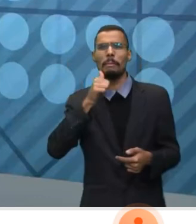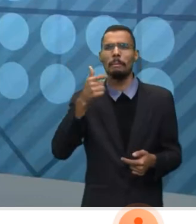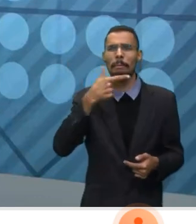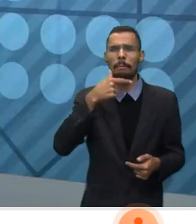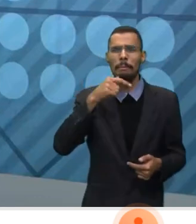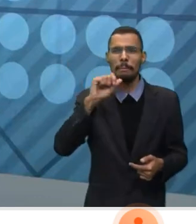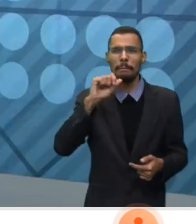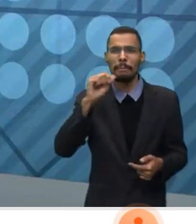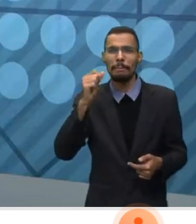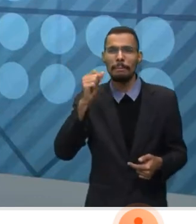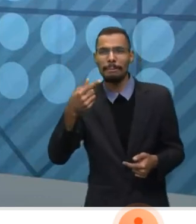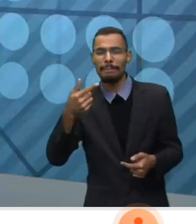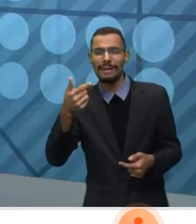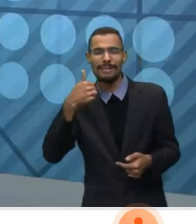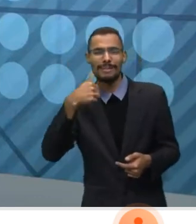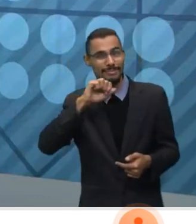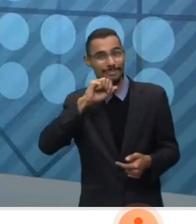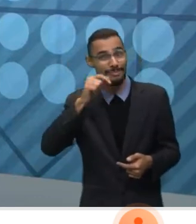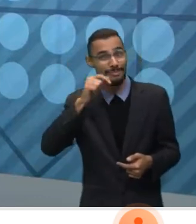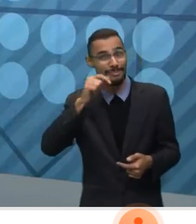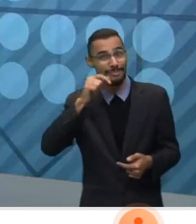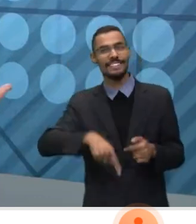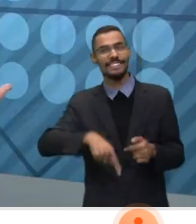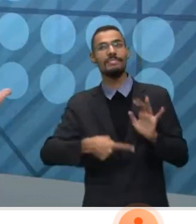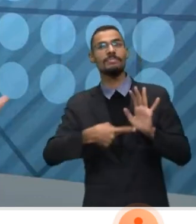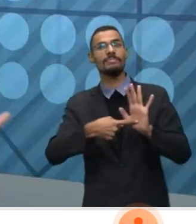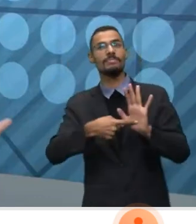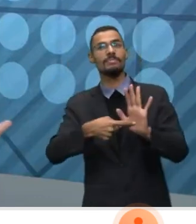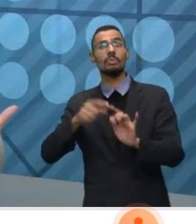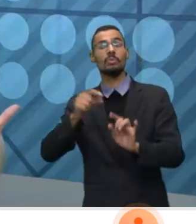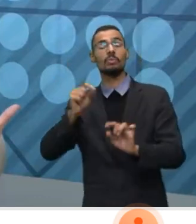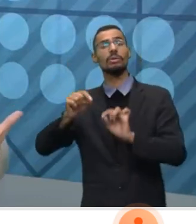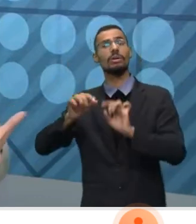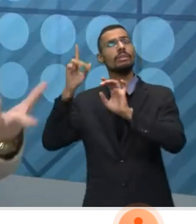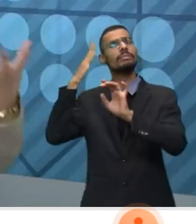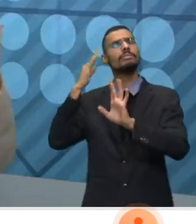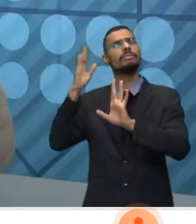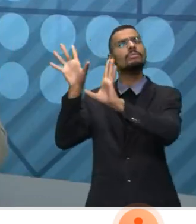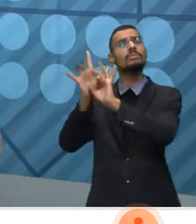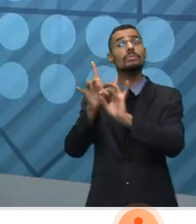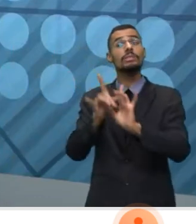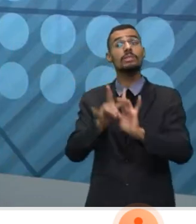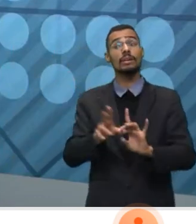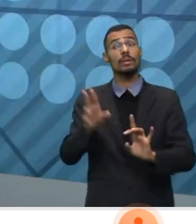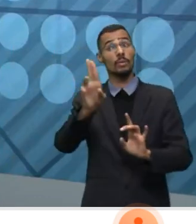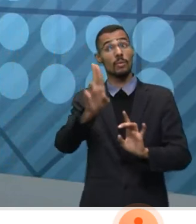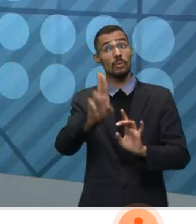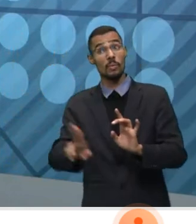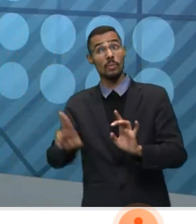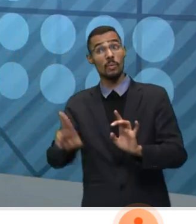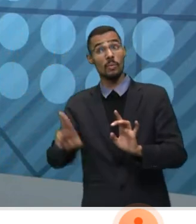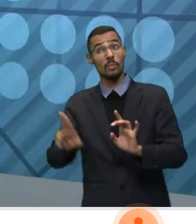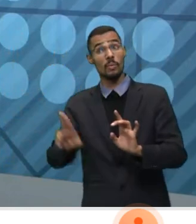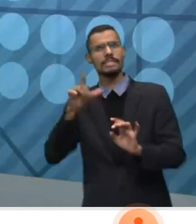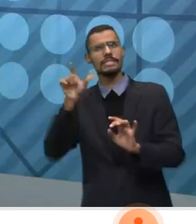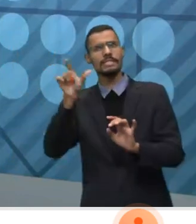Nesse sentido, a gente apresenta, né, o contexto, mas utilizando essas flexões verbais.